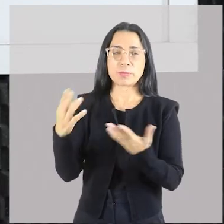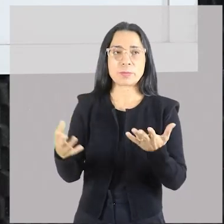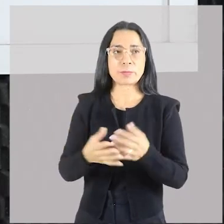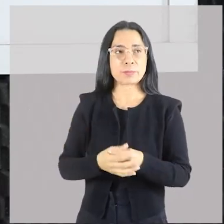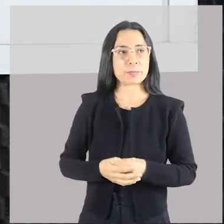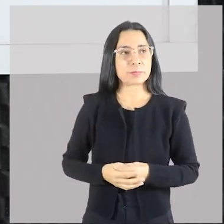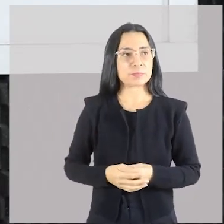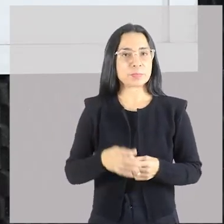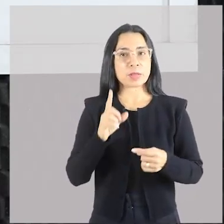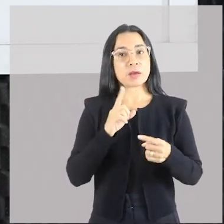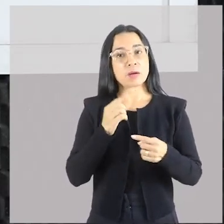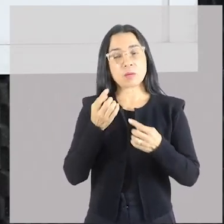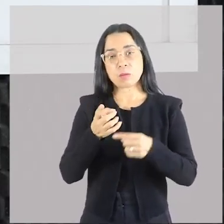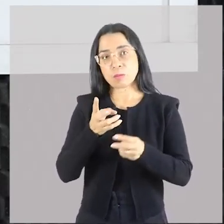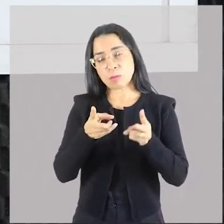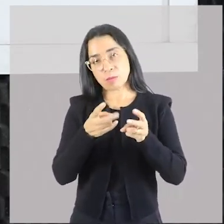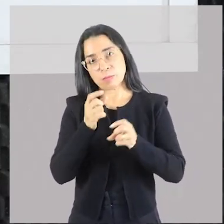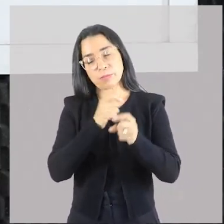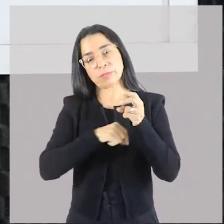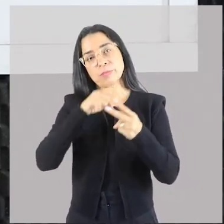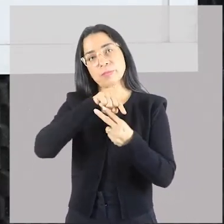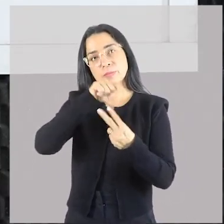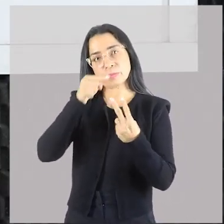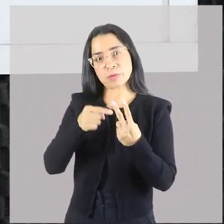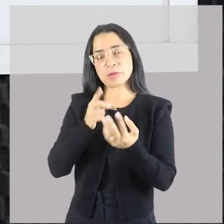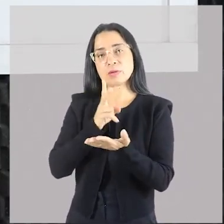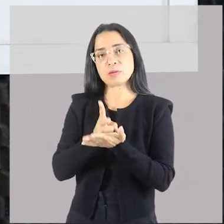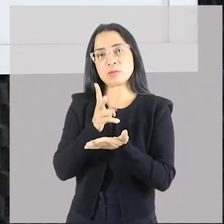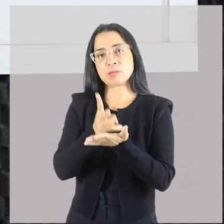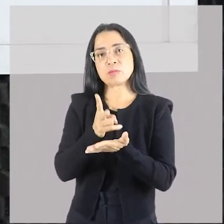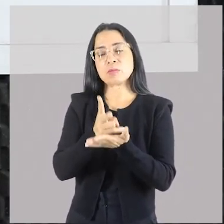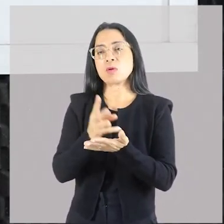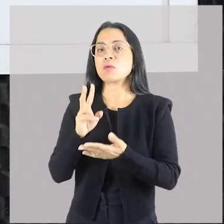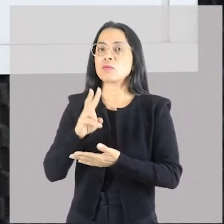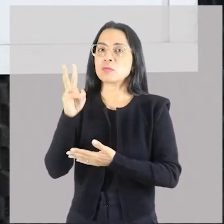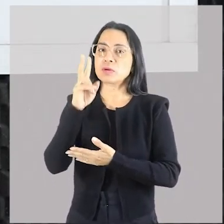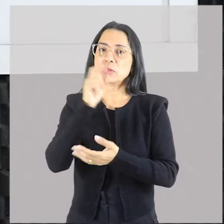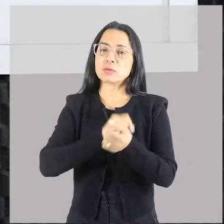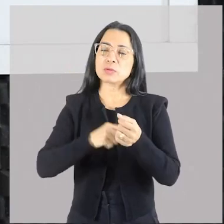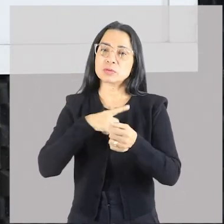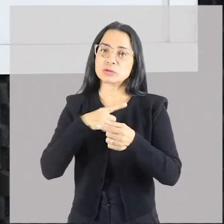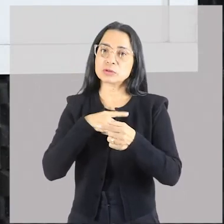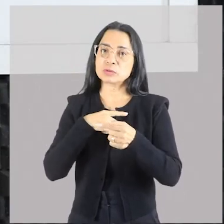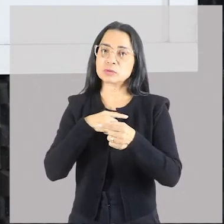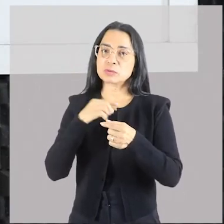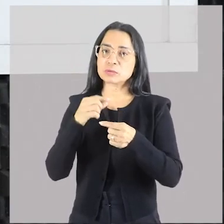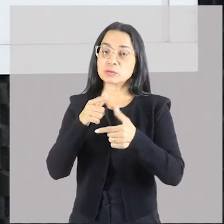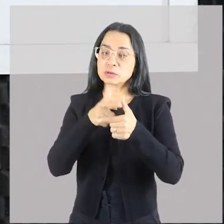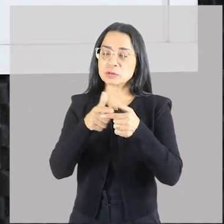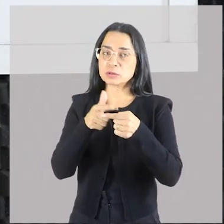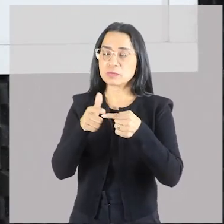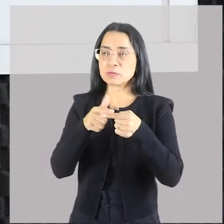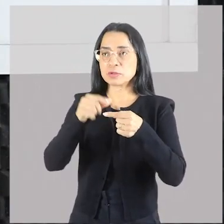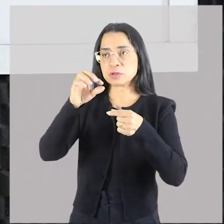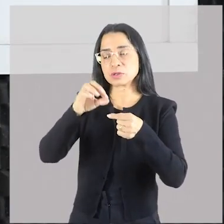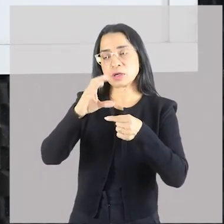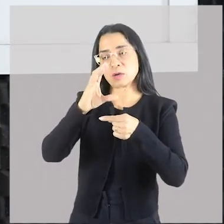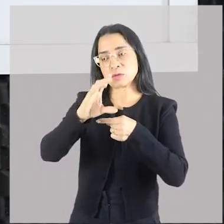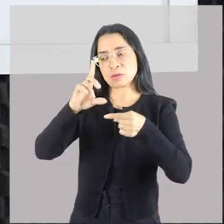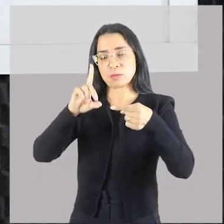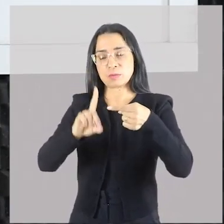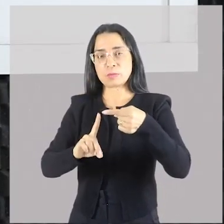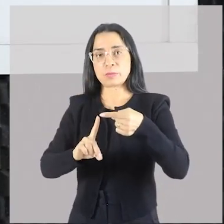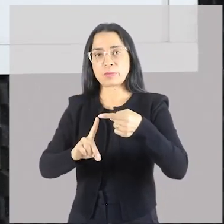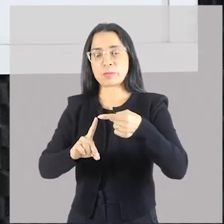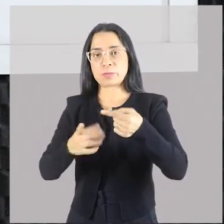π na fórmula, você já sabe que é um valor constante obtido quando se divide o comprimento de uma circunferência pelo seu